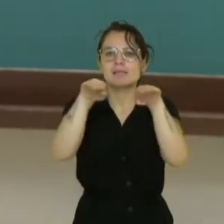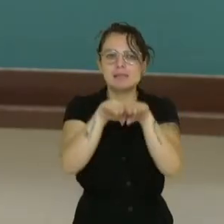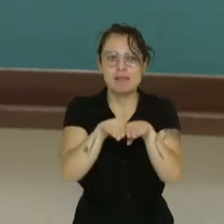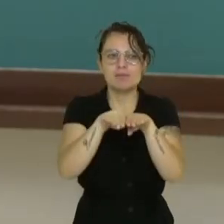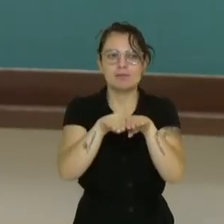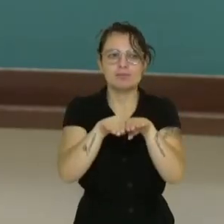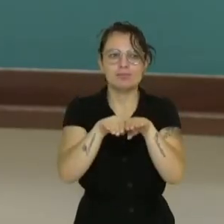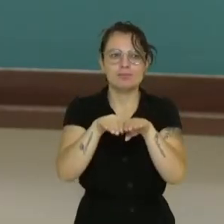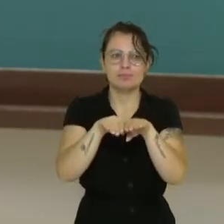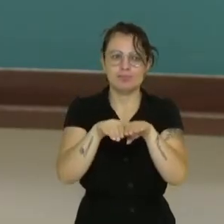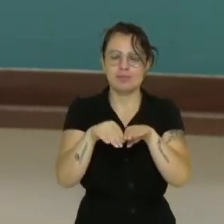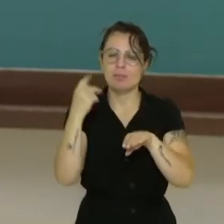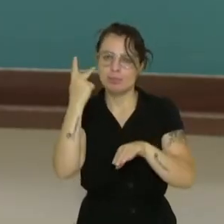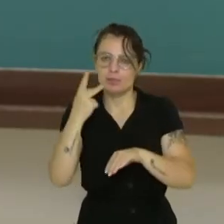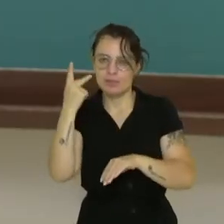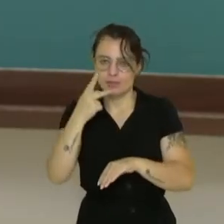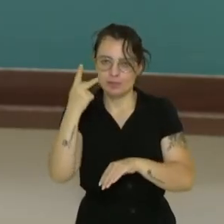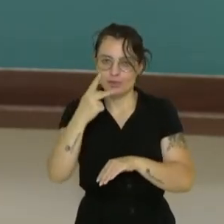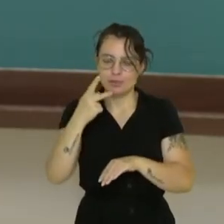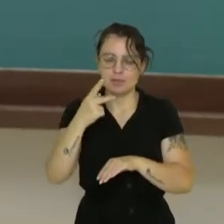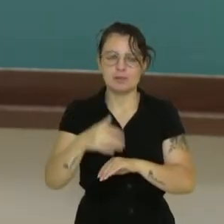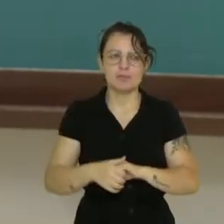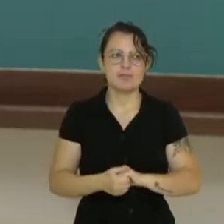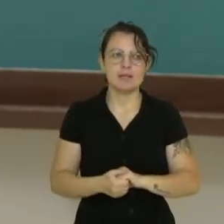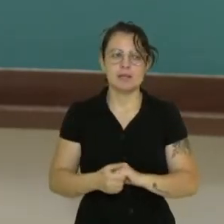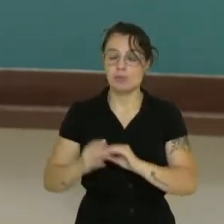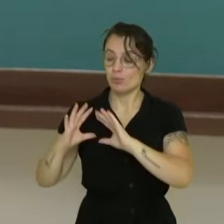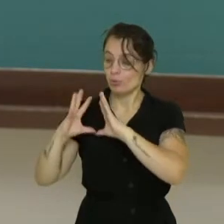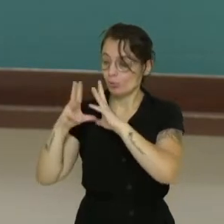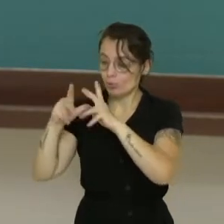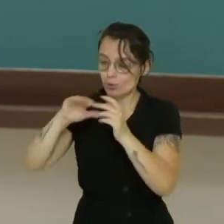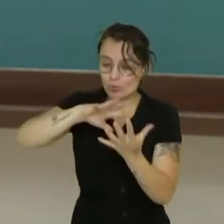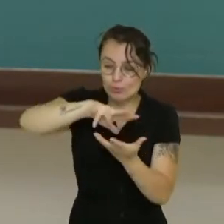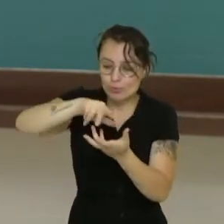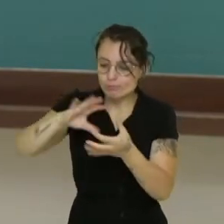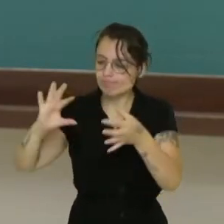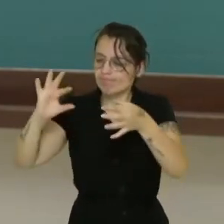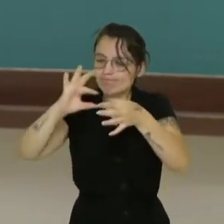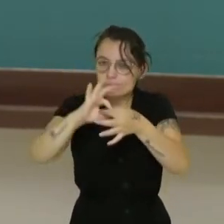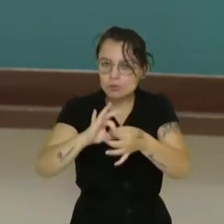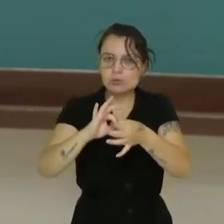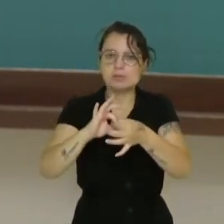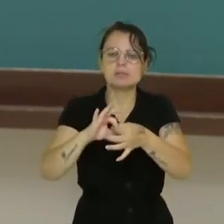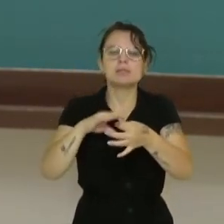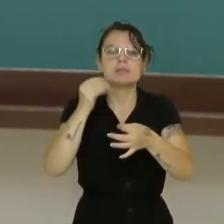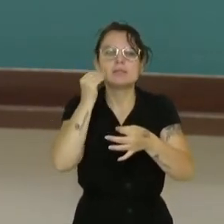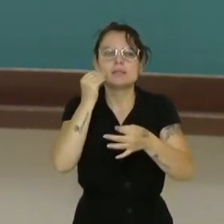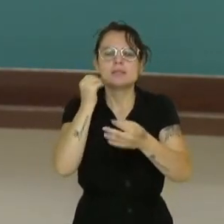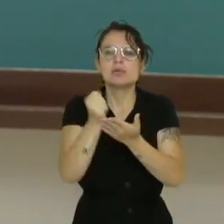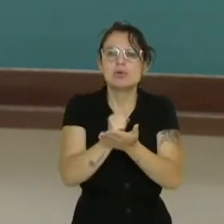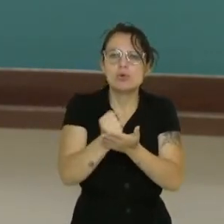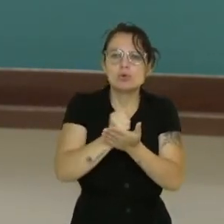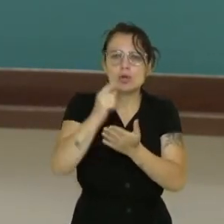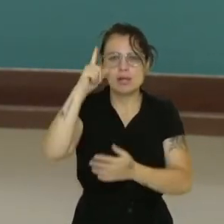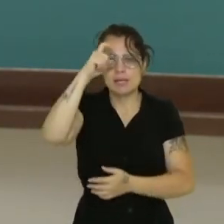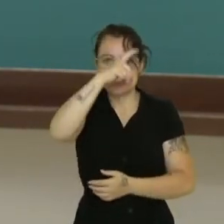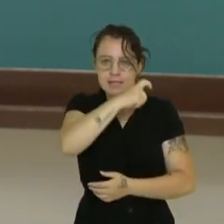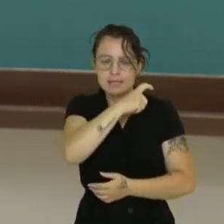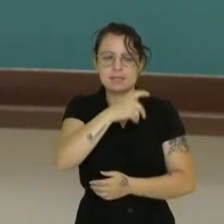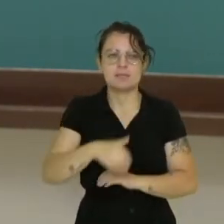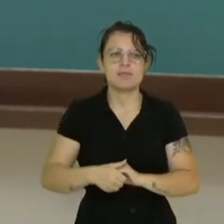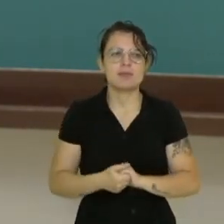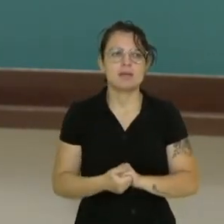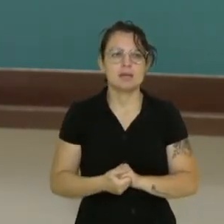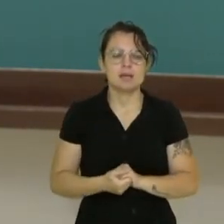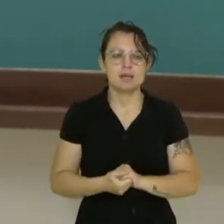partir daquele momento, nós temos o mundo todo envolvido para tentar controlar as crises. A ONU não